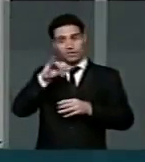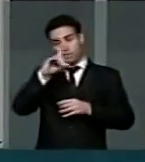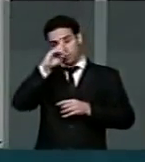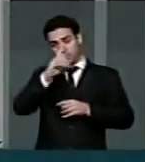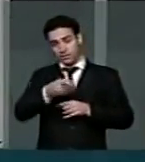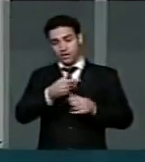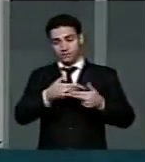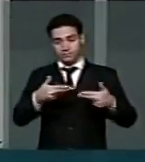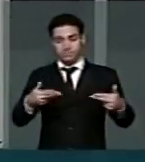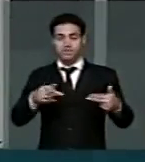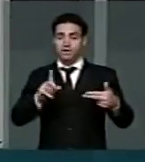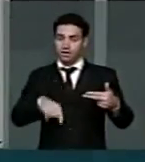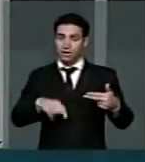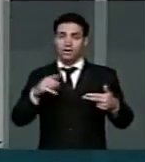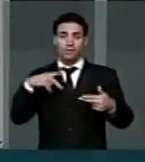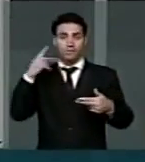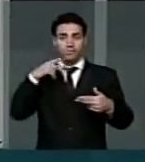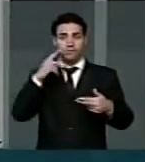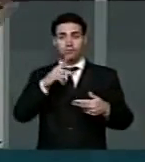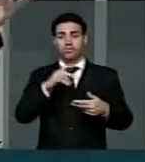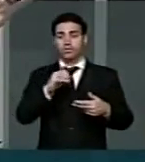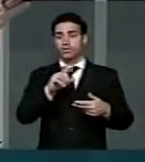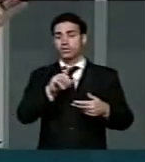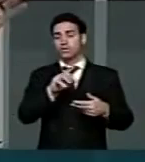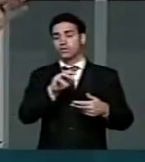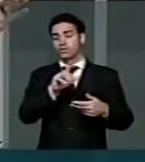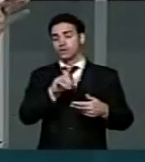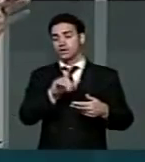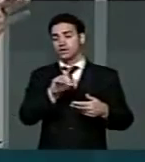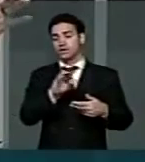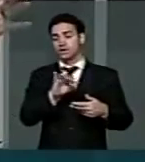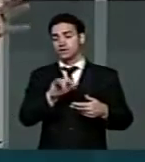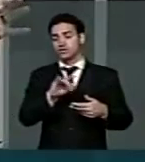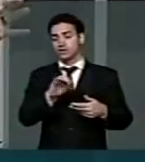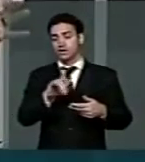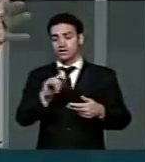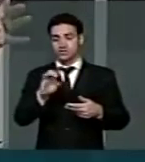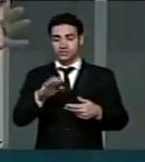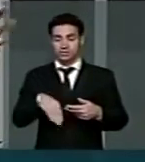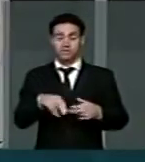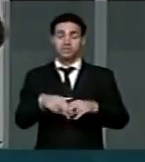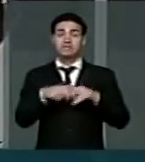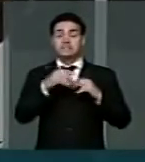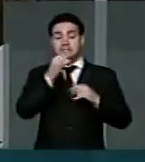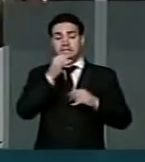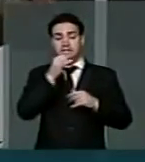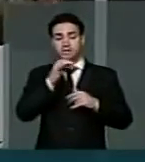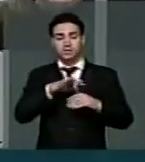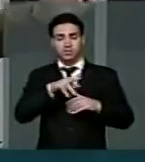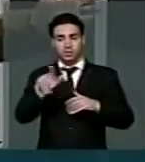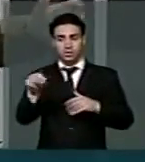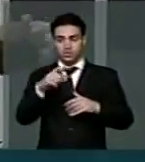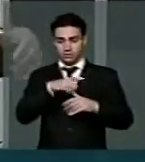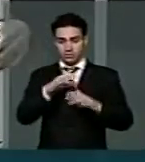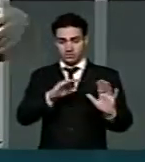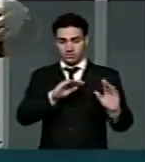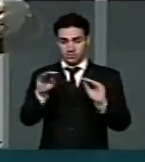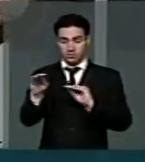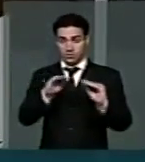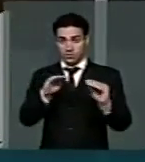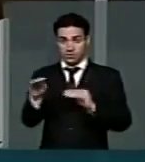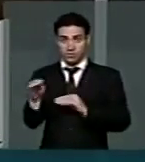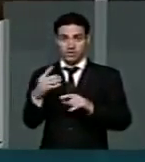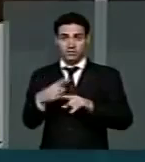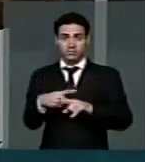desmandar. Isso é politicagem, é baixa política, não é a grande política. Então vamos supor que todos estão mudando